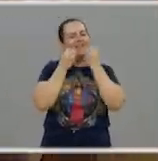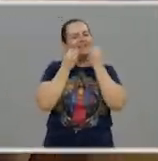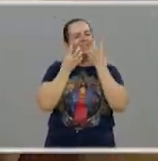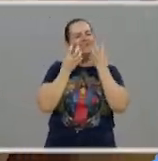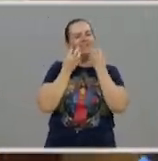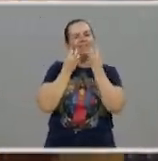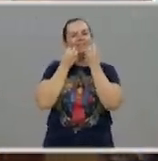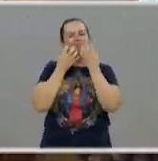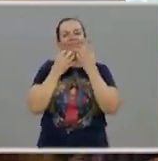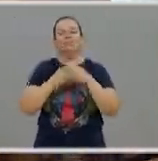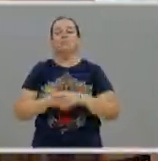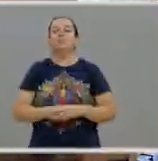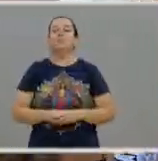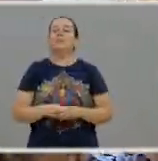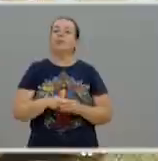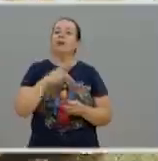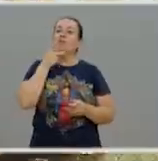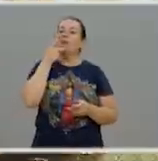fraternidade.